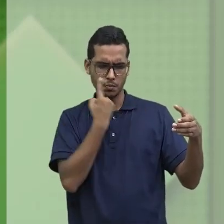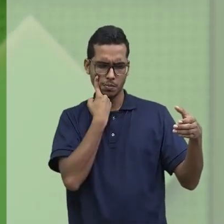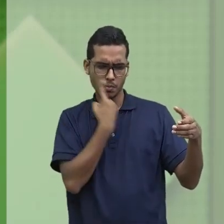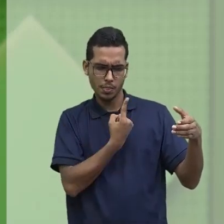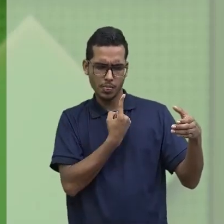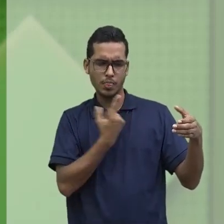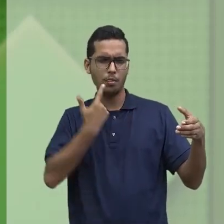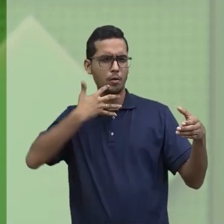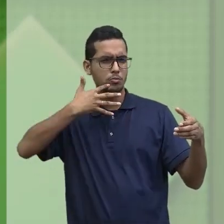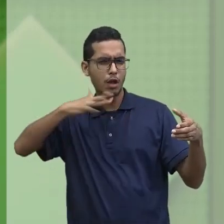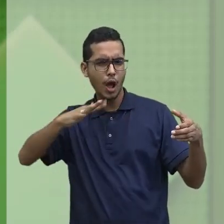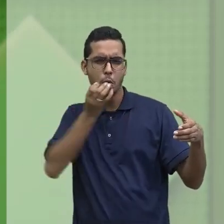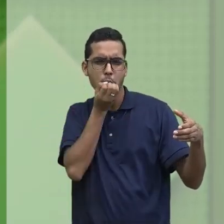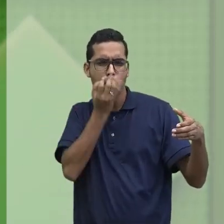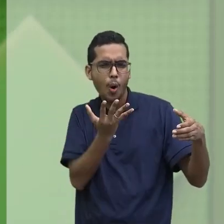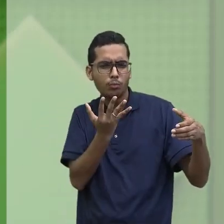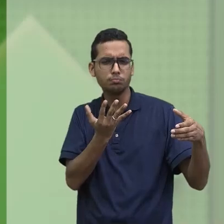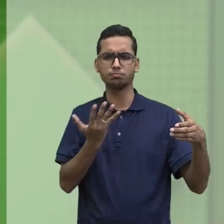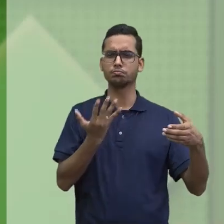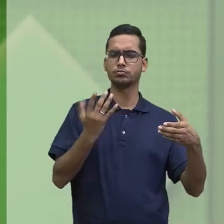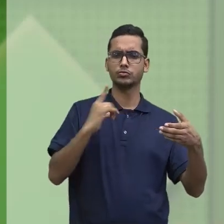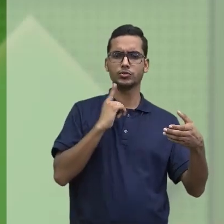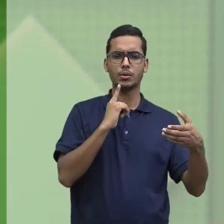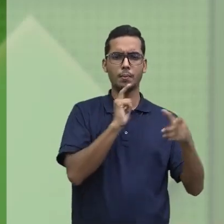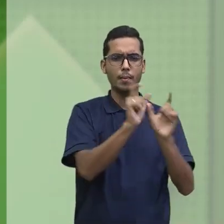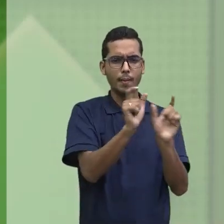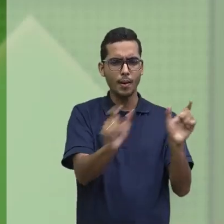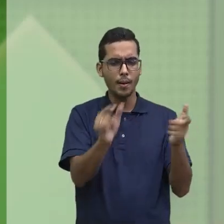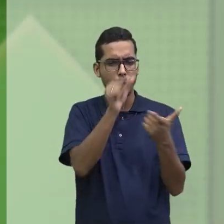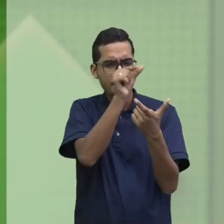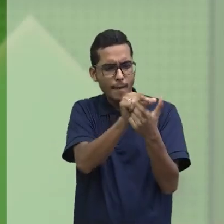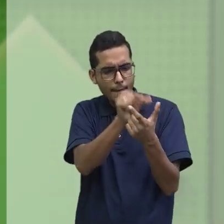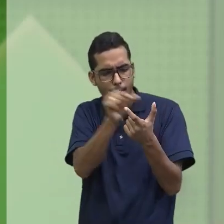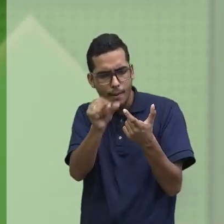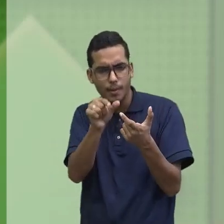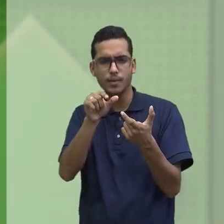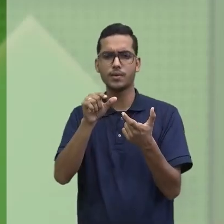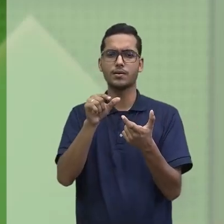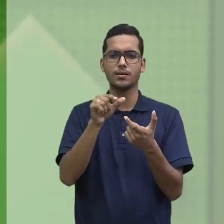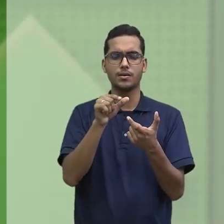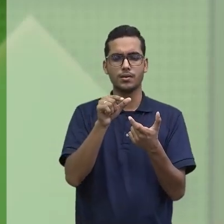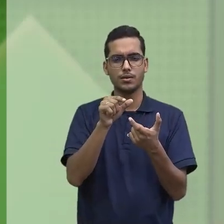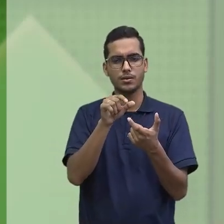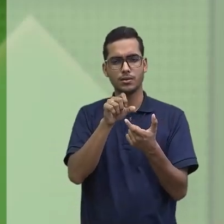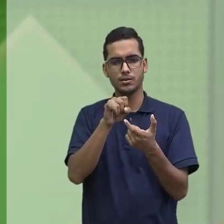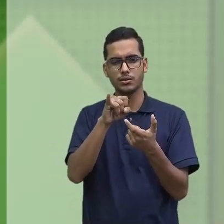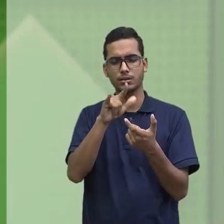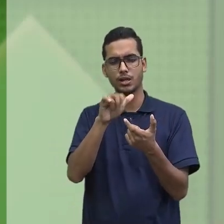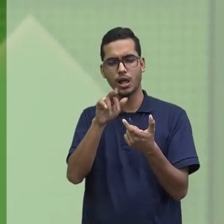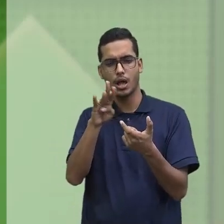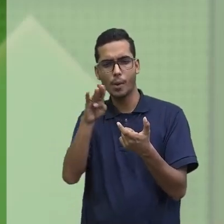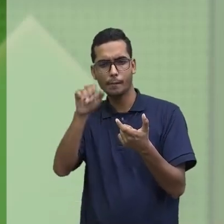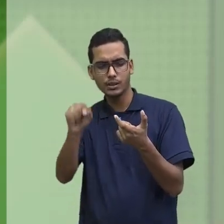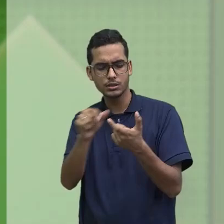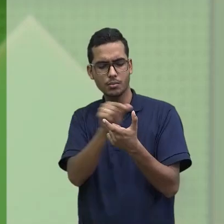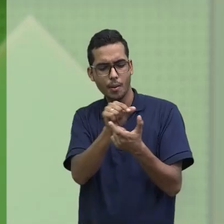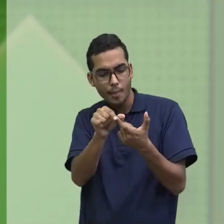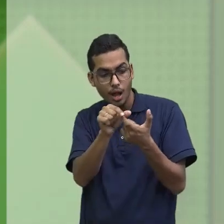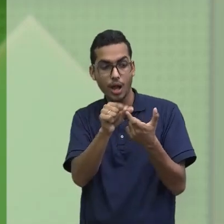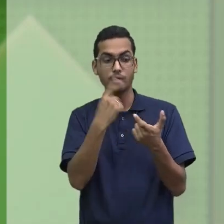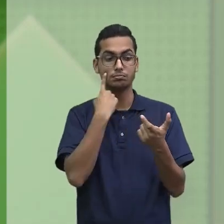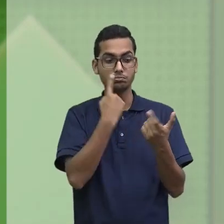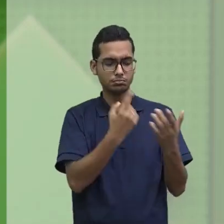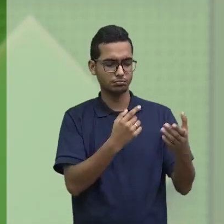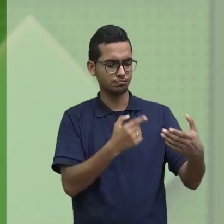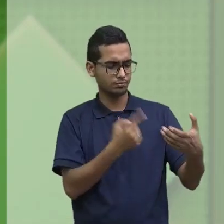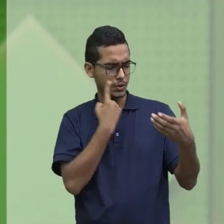se tiver uma palavra ali com muitas sílabas, né? Pode ser que esteja indicando que é, sim, um produto químico que vai trazer